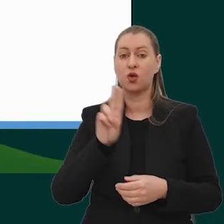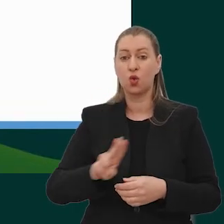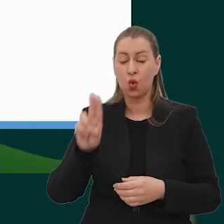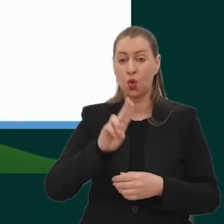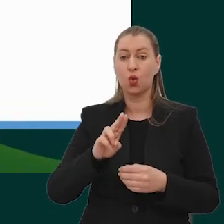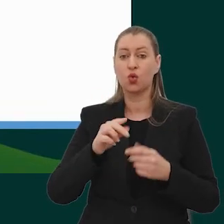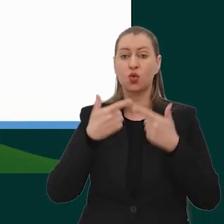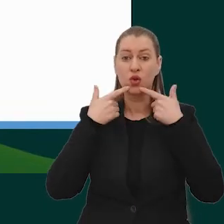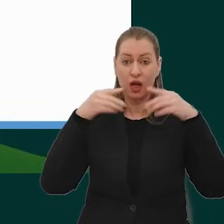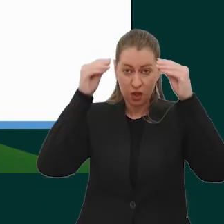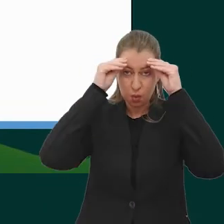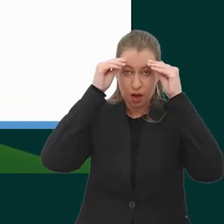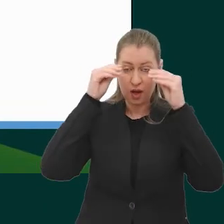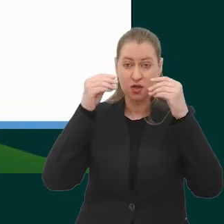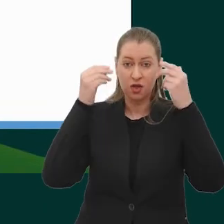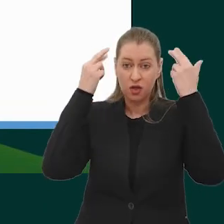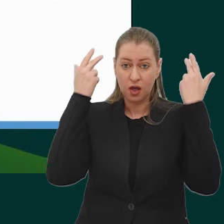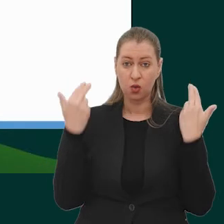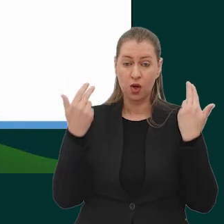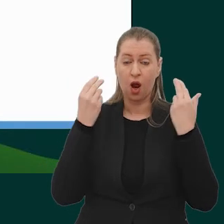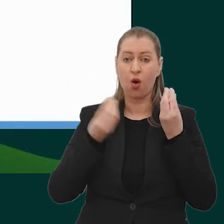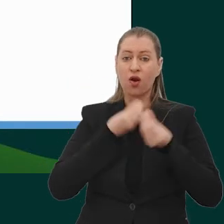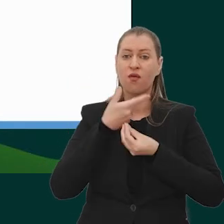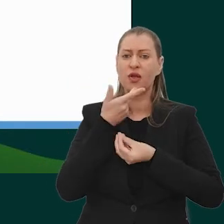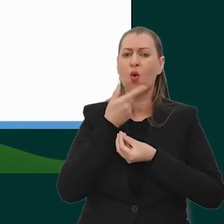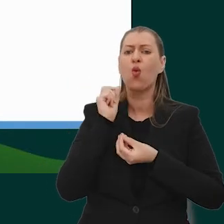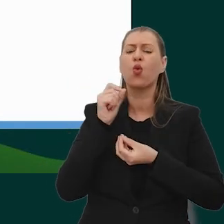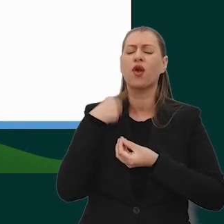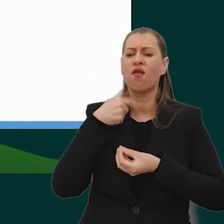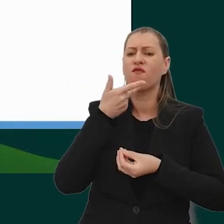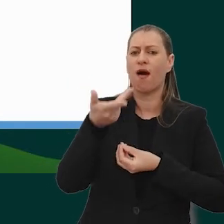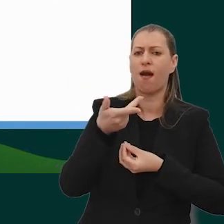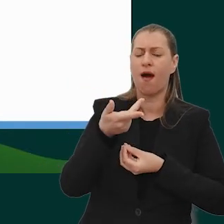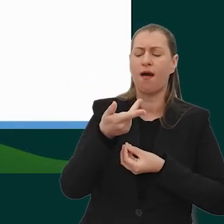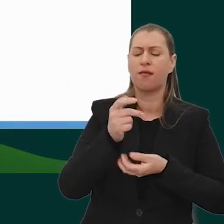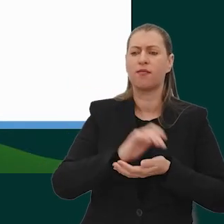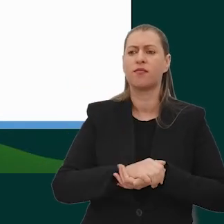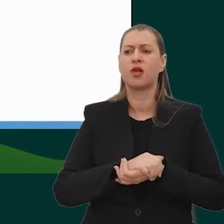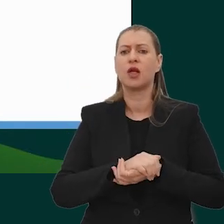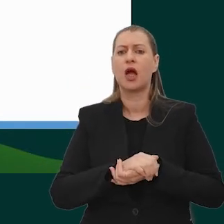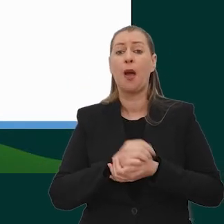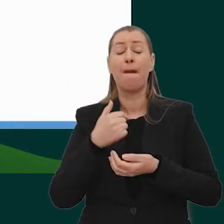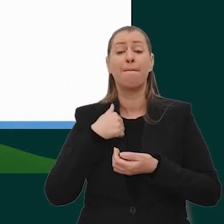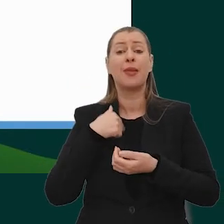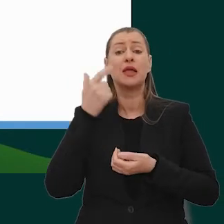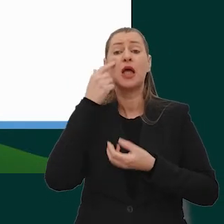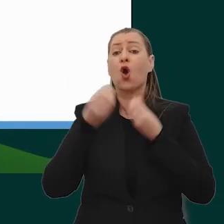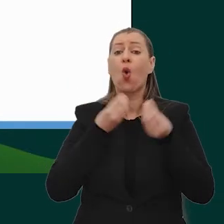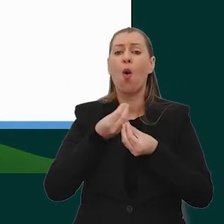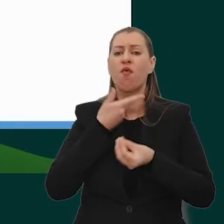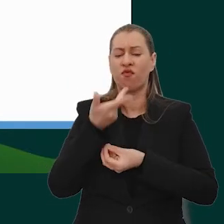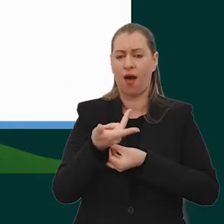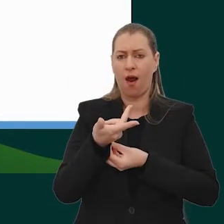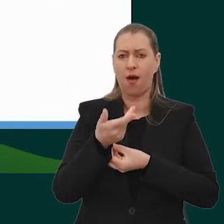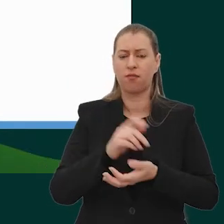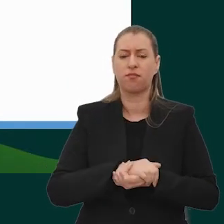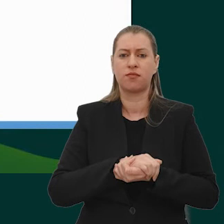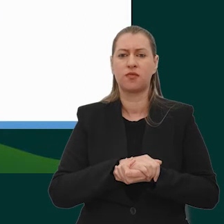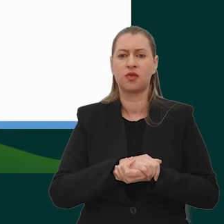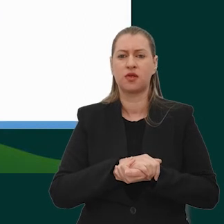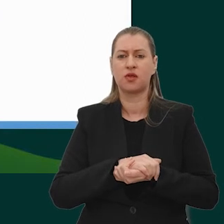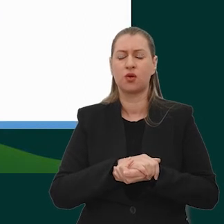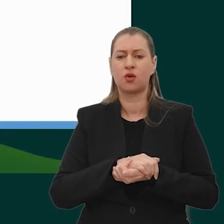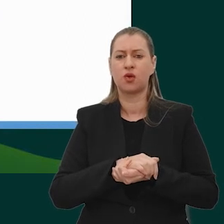tenho que pensar o que dizer, então lá tem o meu background de conhecimento. Eu tenho que pensar como dizer, eu quero